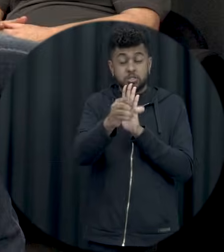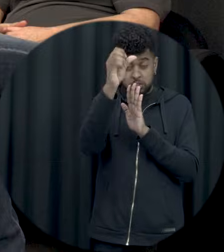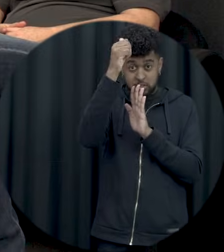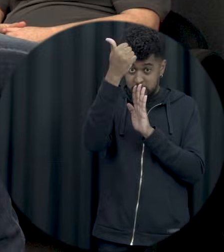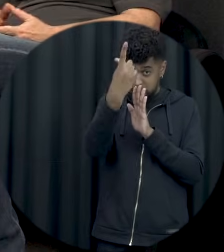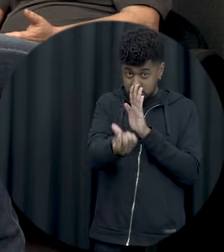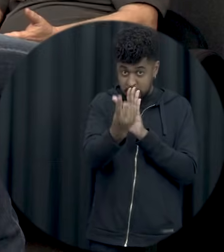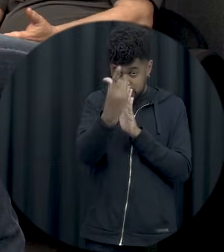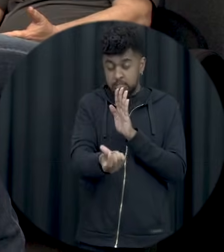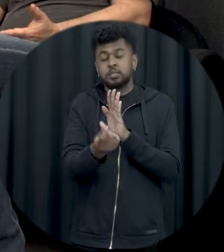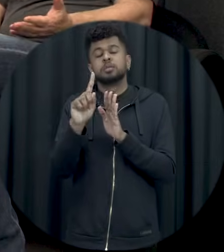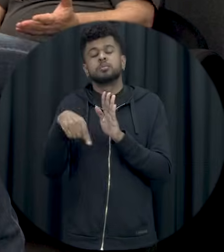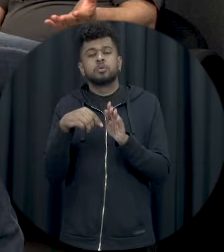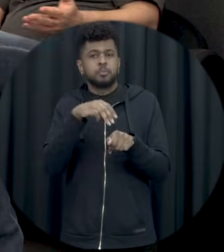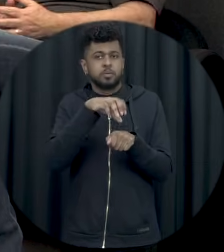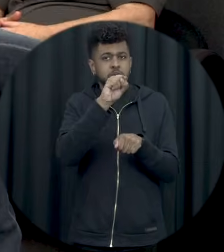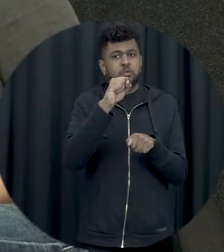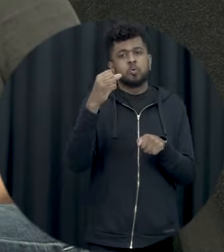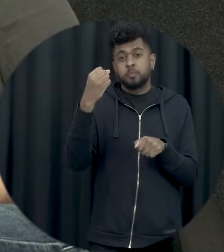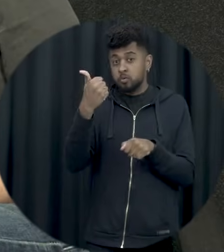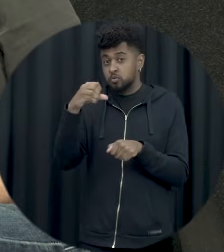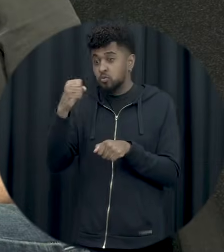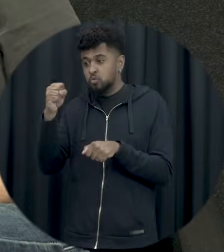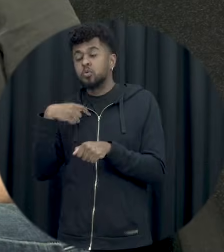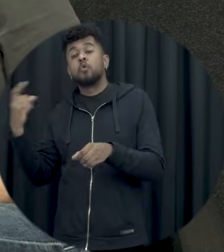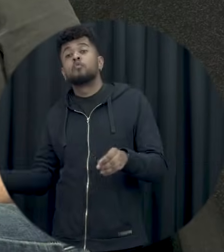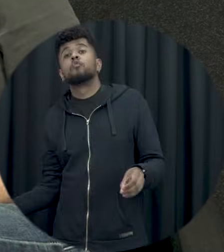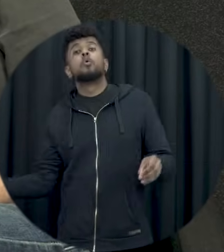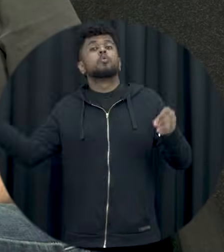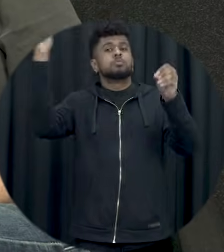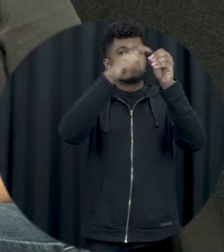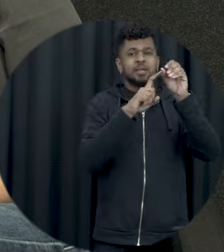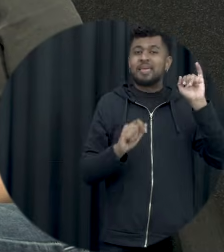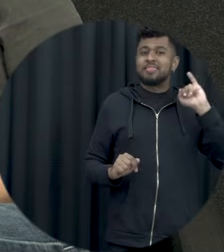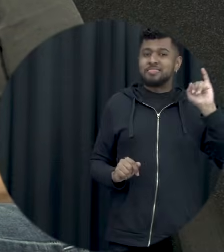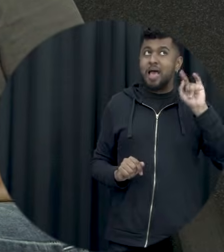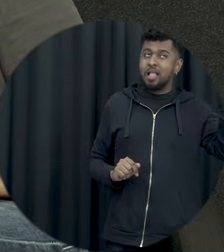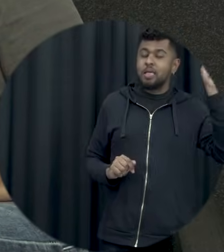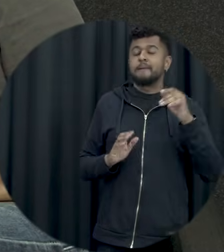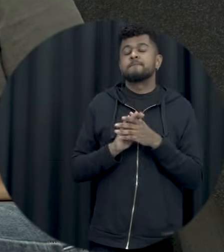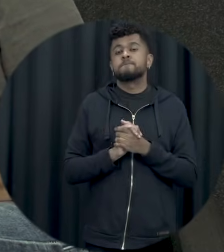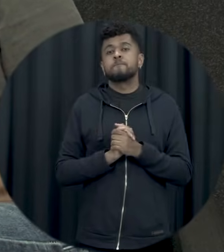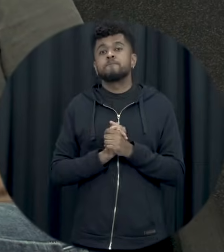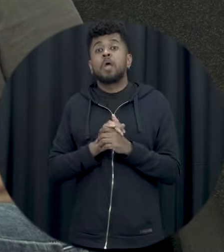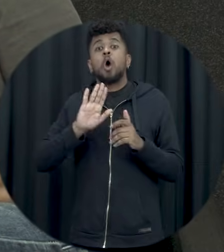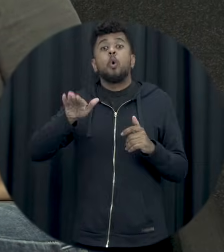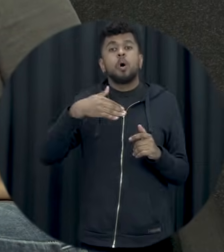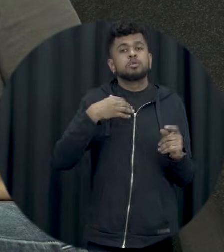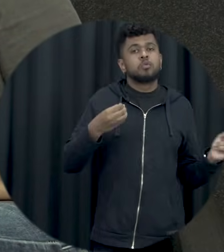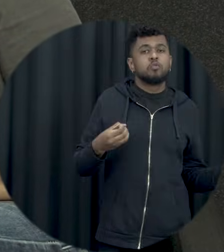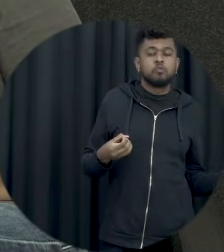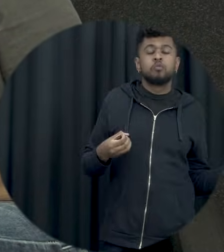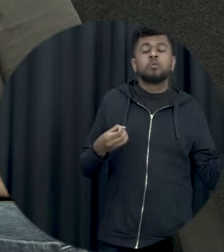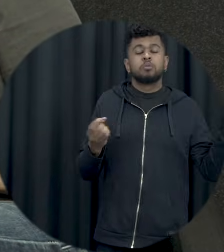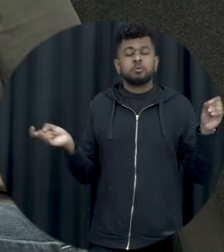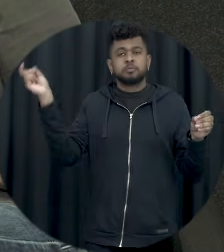88 o mestrado, voltei para a Itália, porque, enfim, não tinha outra coisa para fazer. E aí, quando volto, de